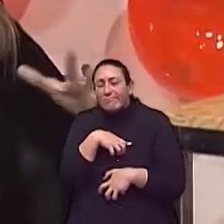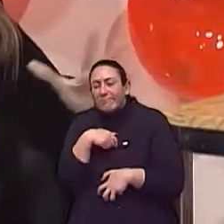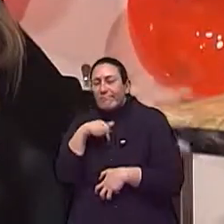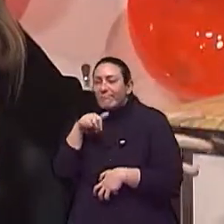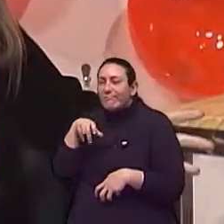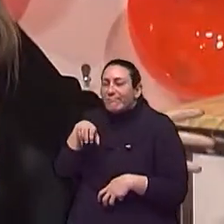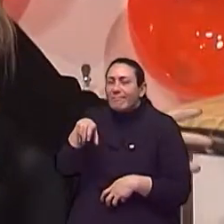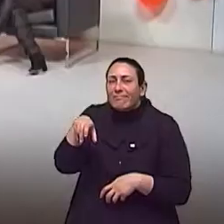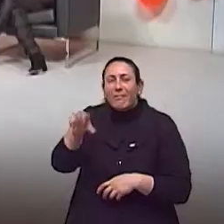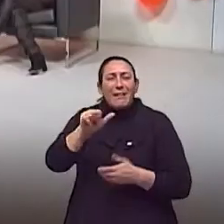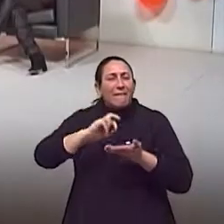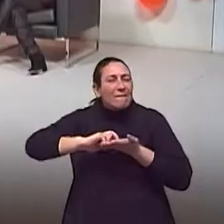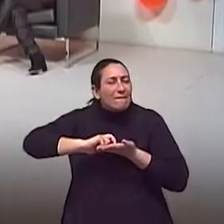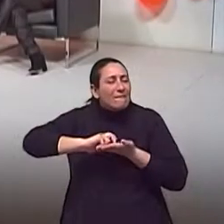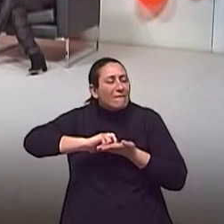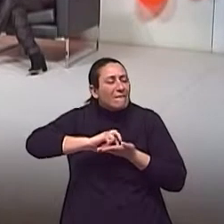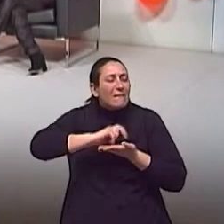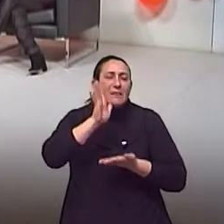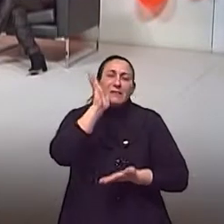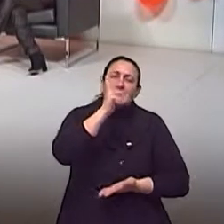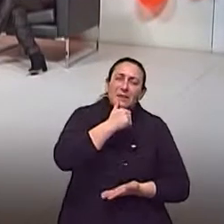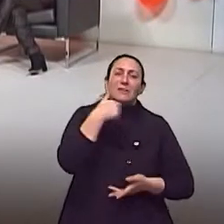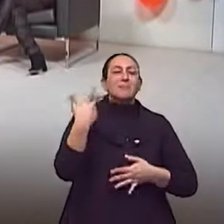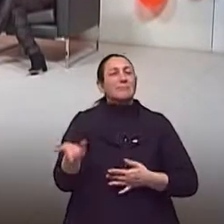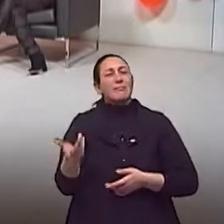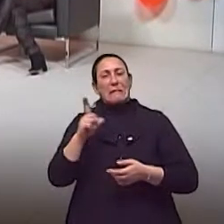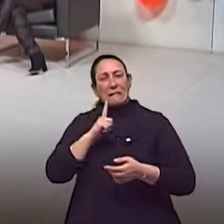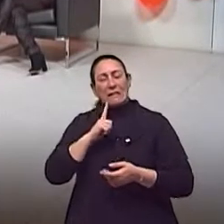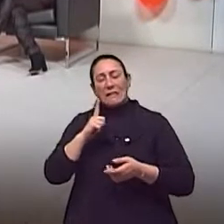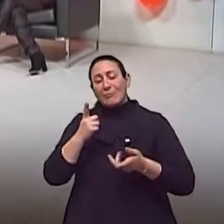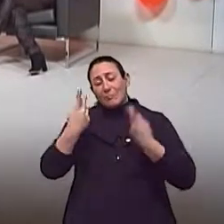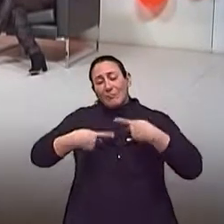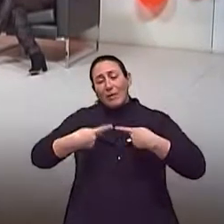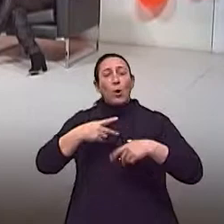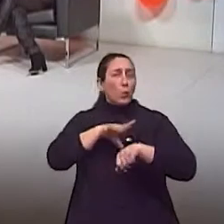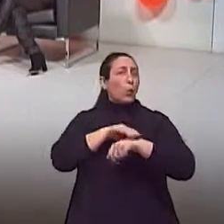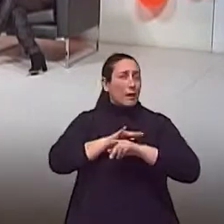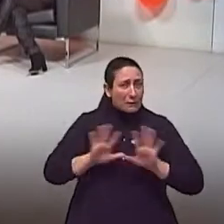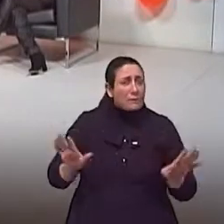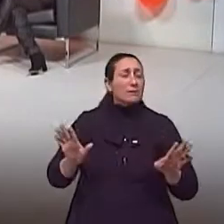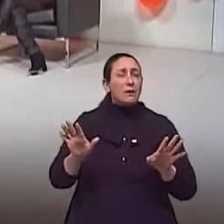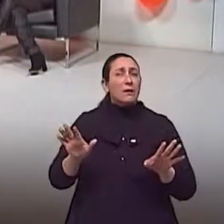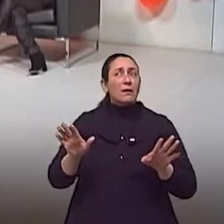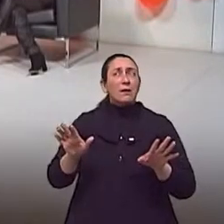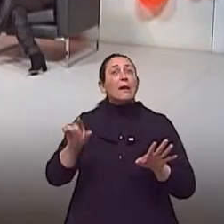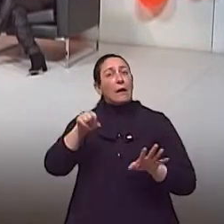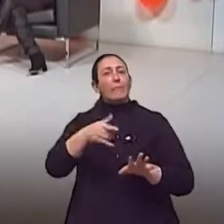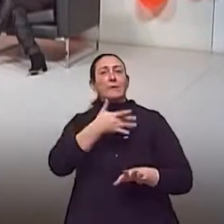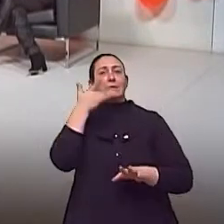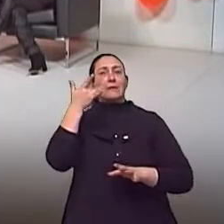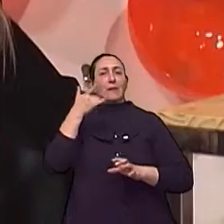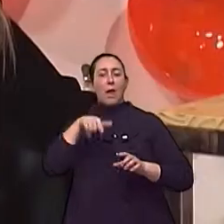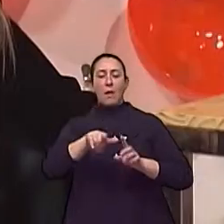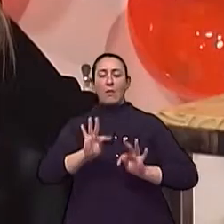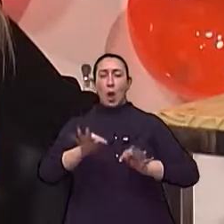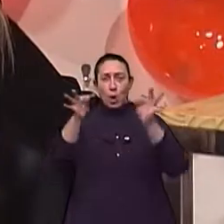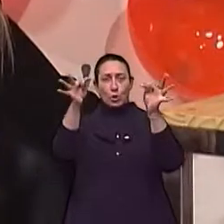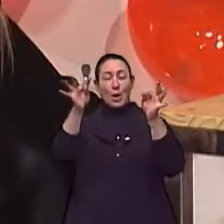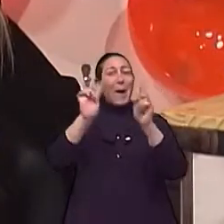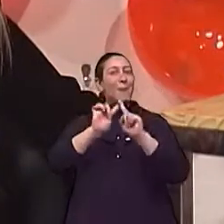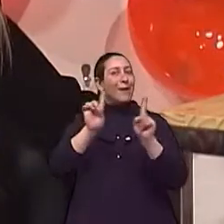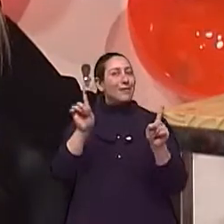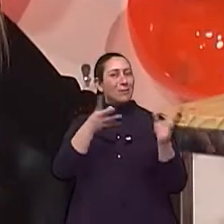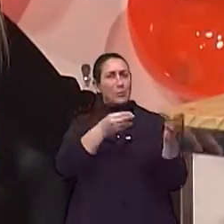degenerativas associadas com a idade que infelizmente fazem parte também e que isto facilita por outro lado agora as pessoas não